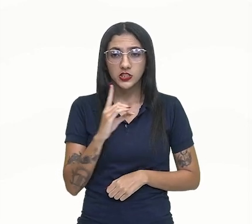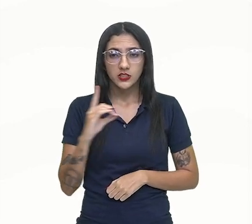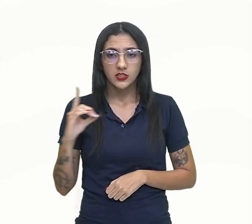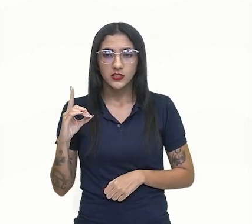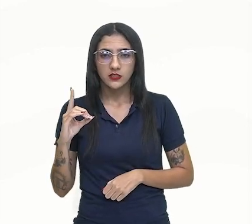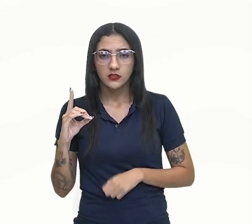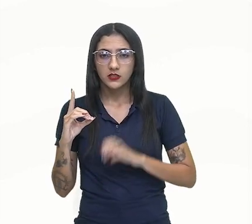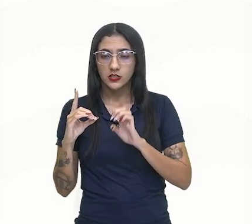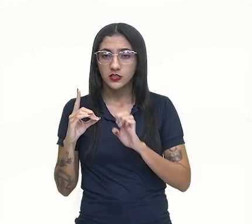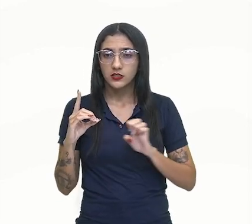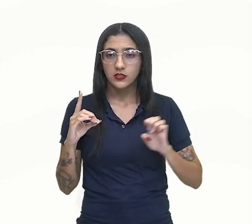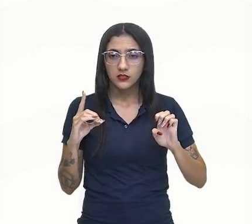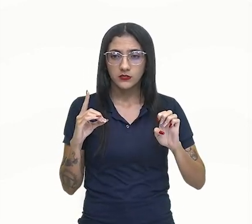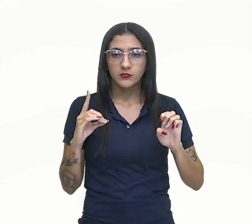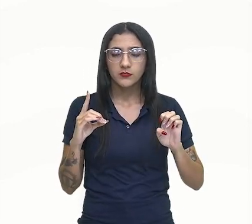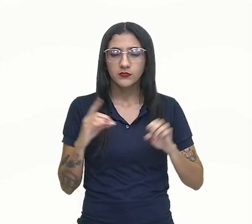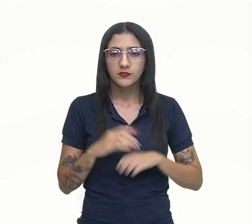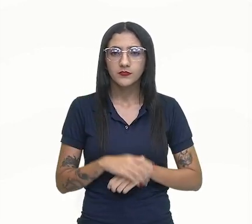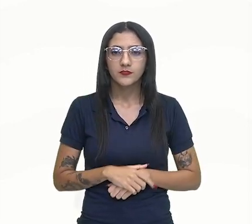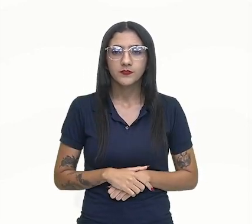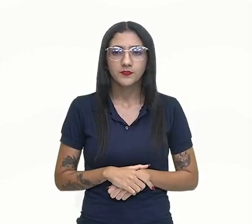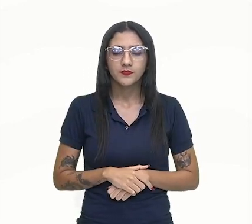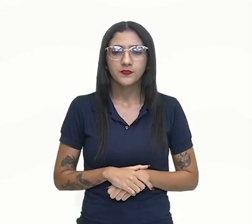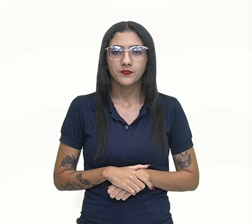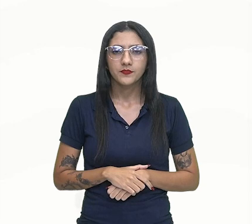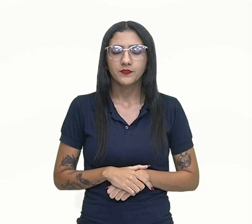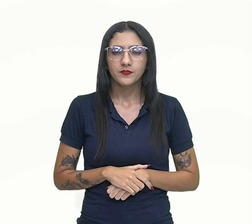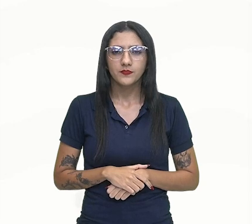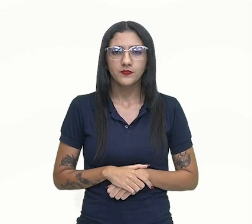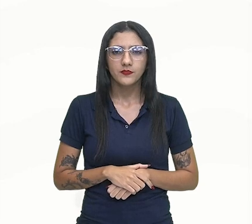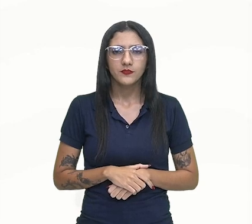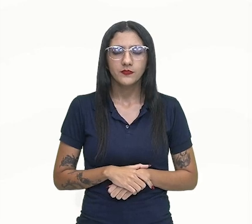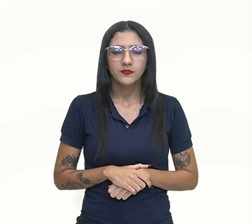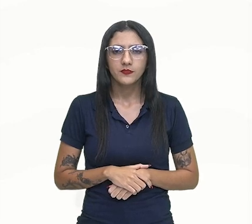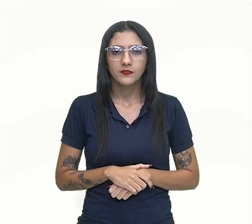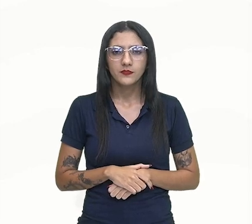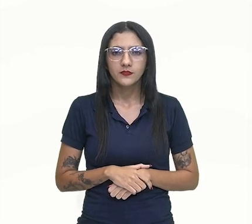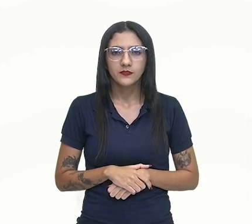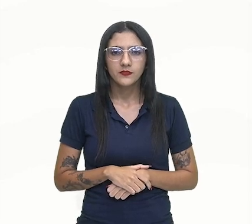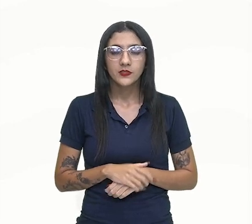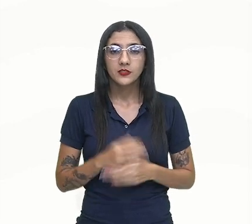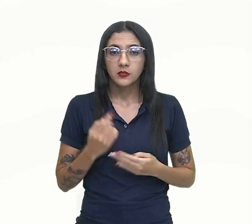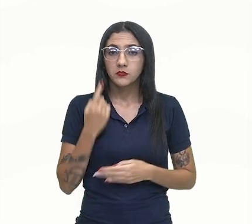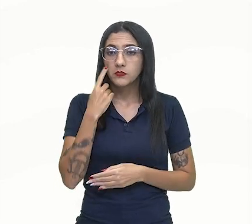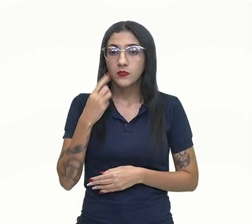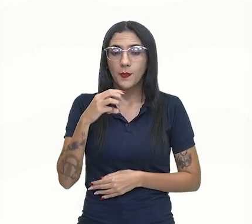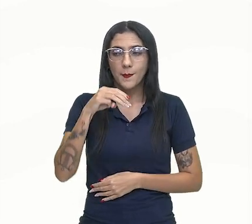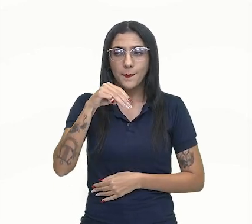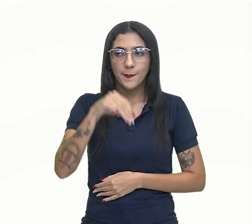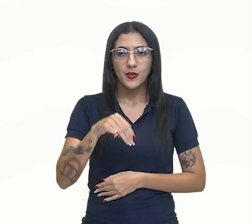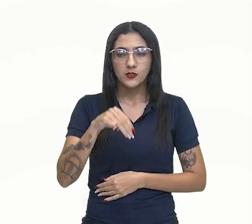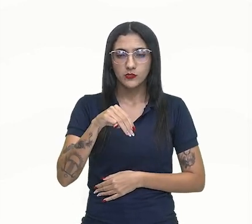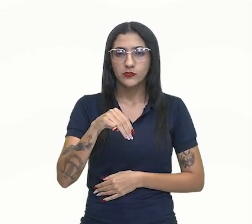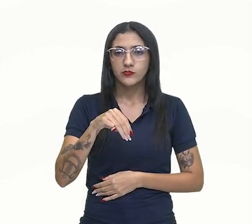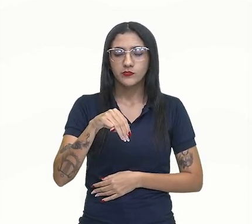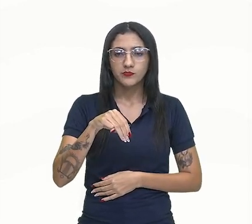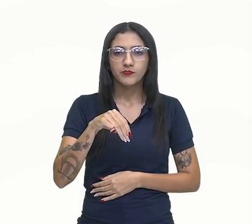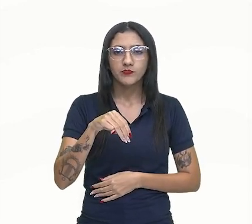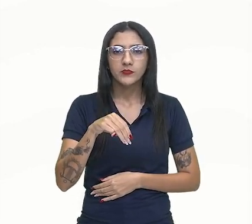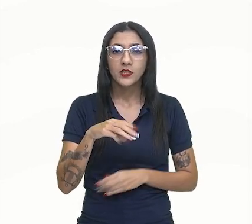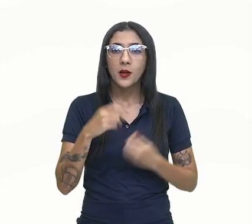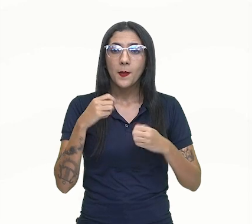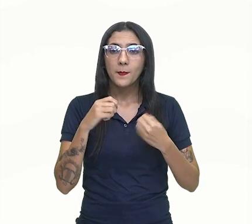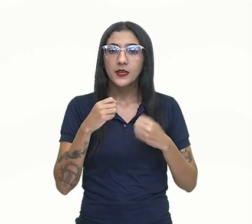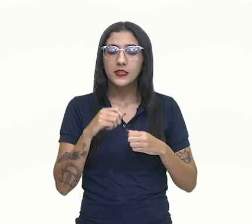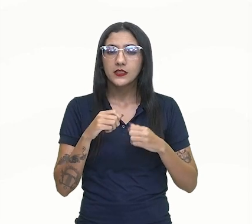esquerda, eu tenho os múltiplos. Ok? Então, eu estou em metro, quero